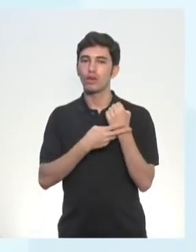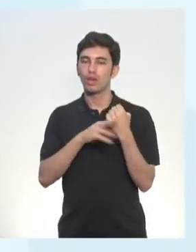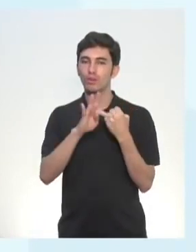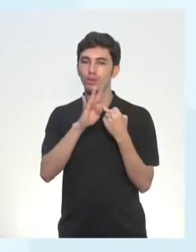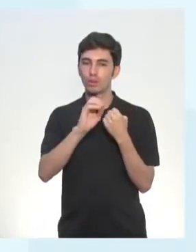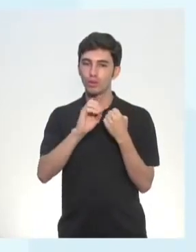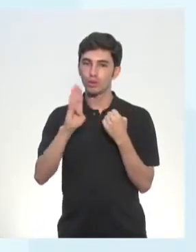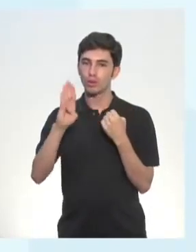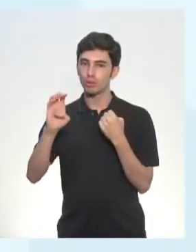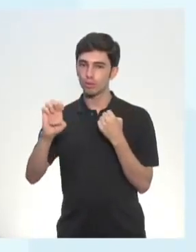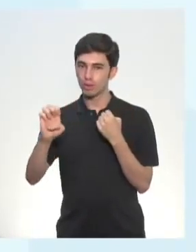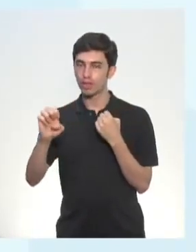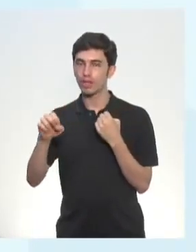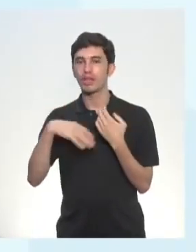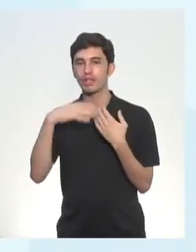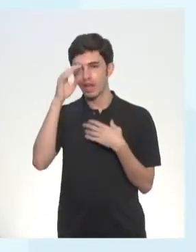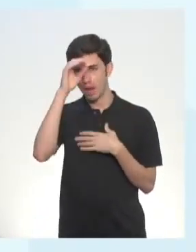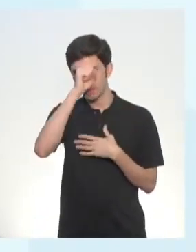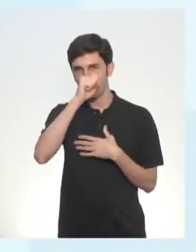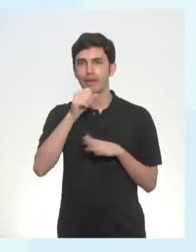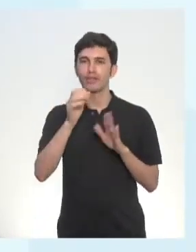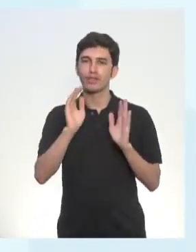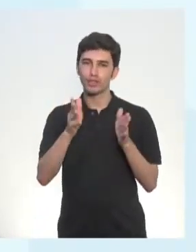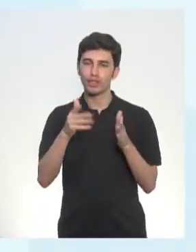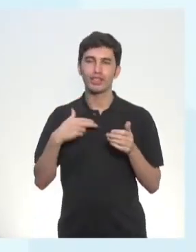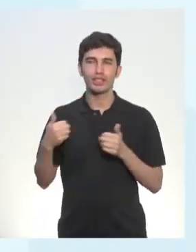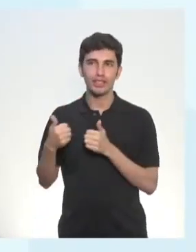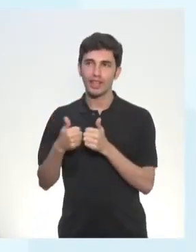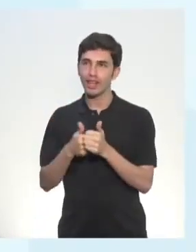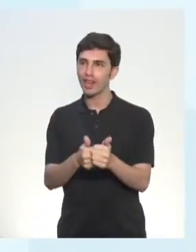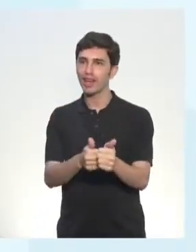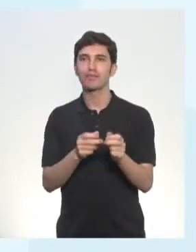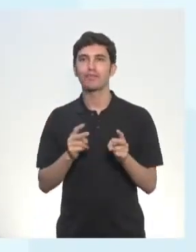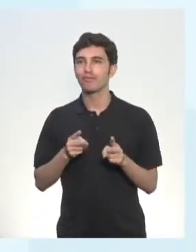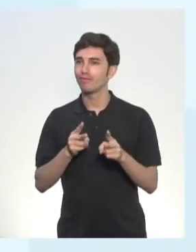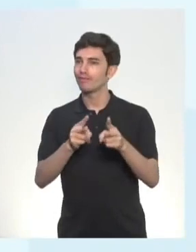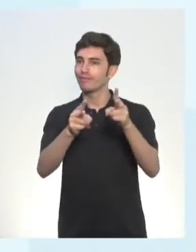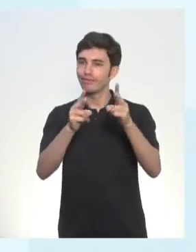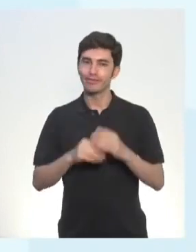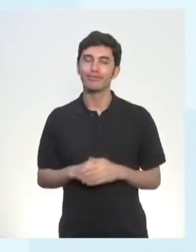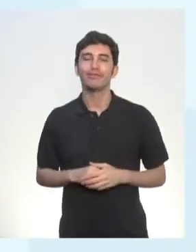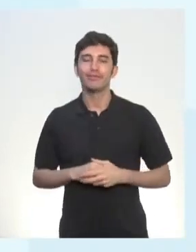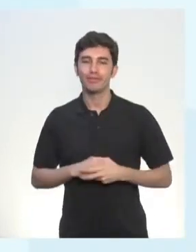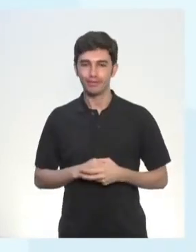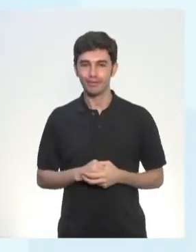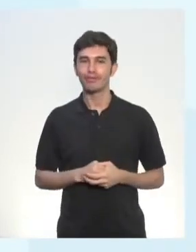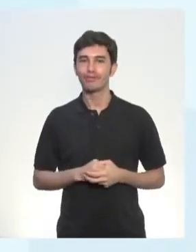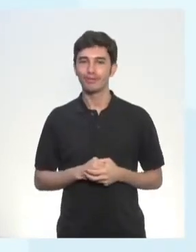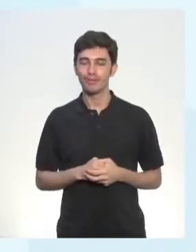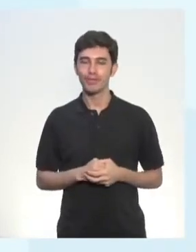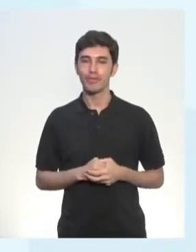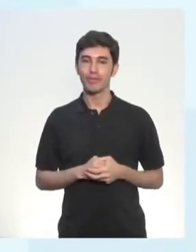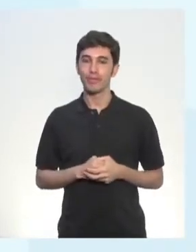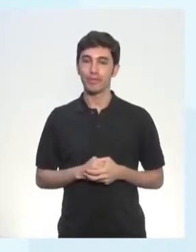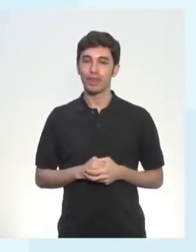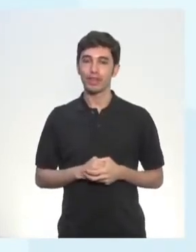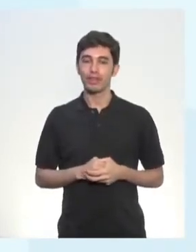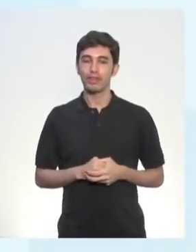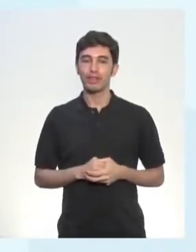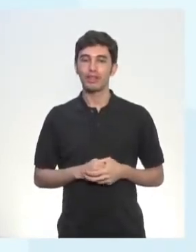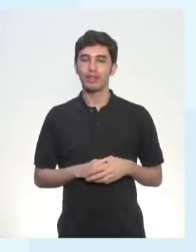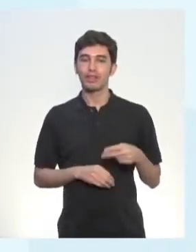ano. Ai, verbo to be, sempre aí com a gente, né? Yes. Amigão, beijo. Um companheiro inseparável. Companheiro inseparável, né? E sempre está lá.